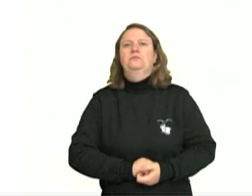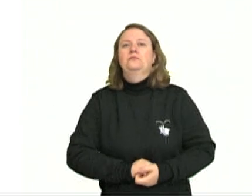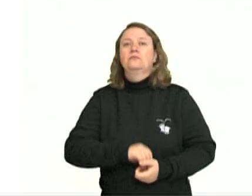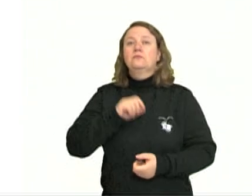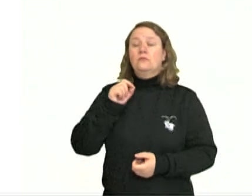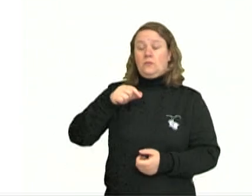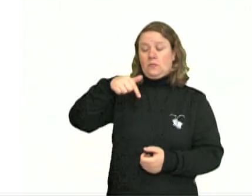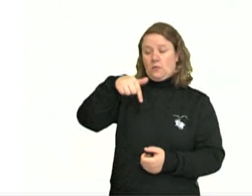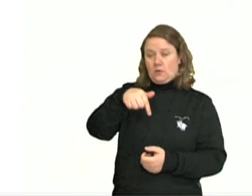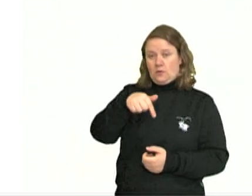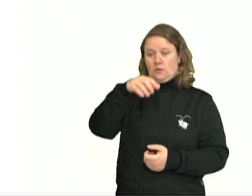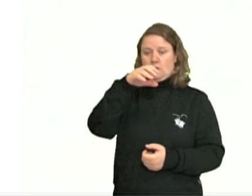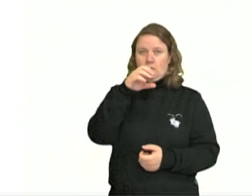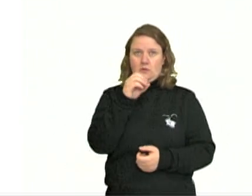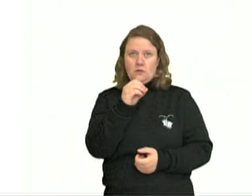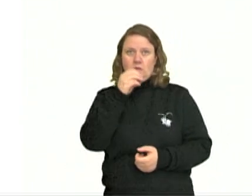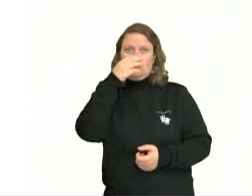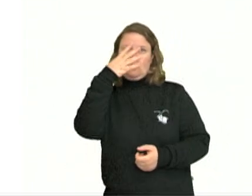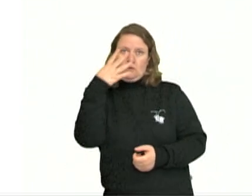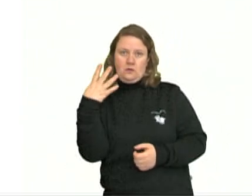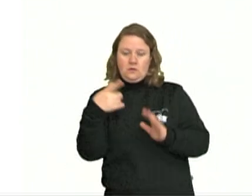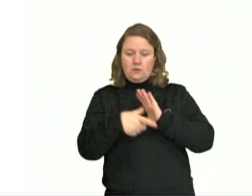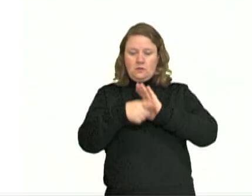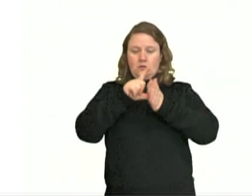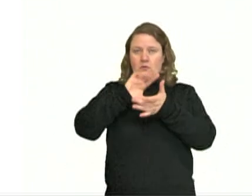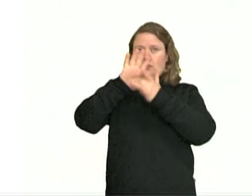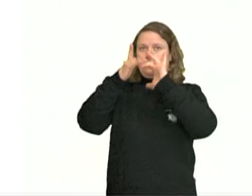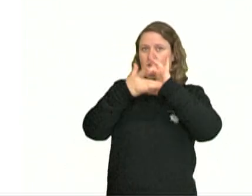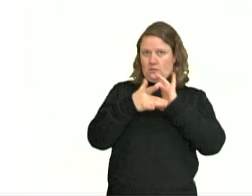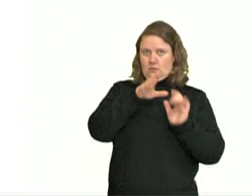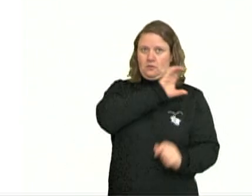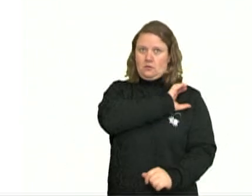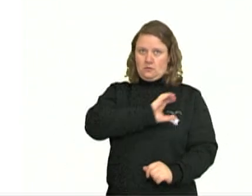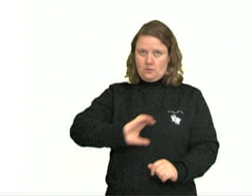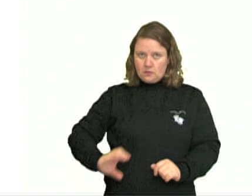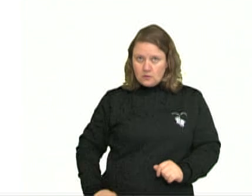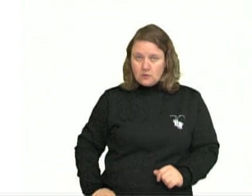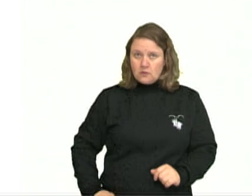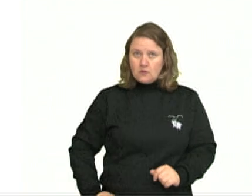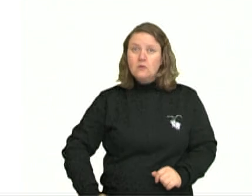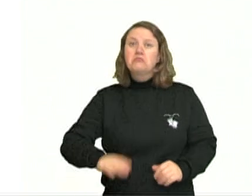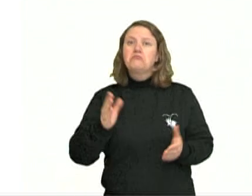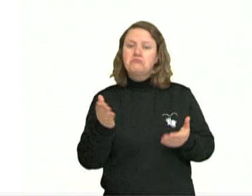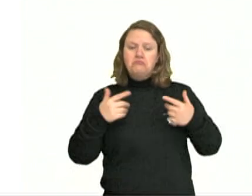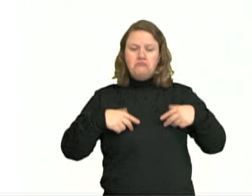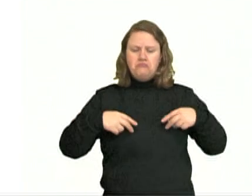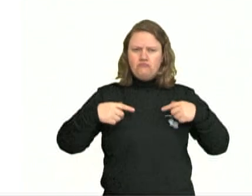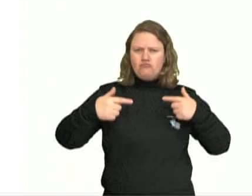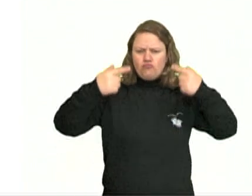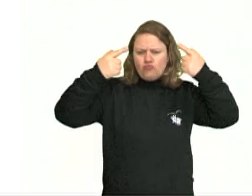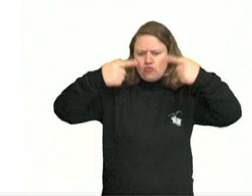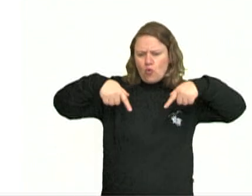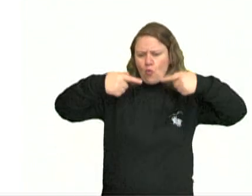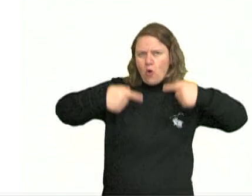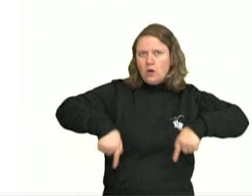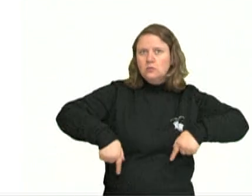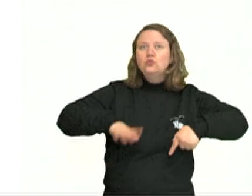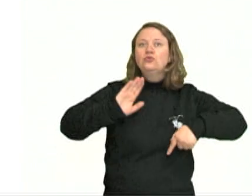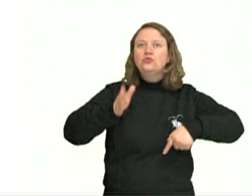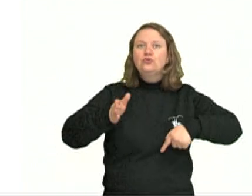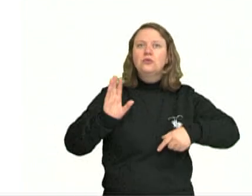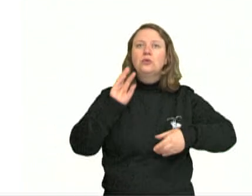em 704 a.C., essa luta se torna olímpica,